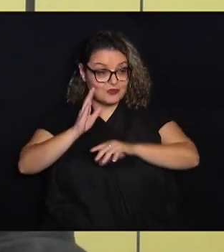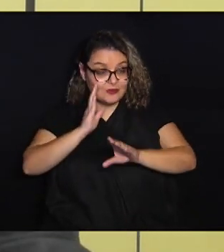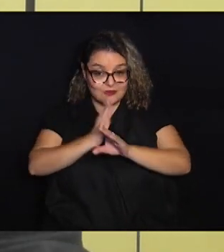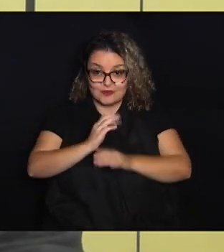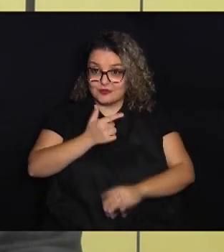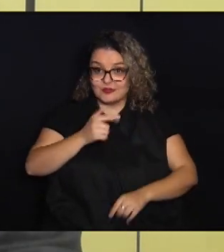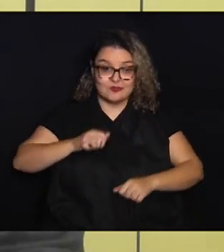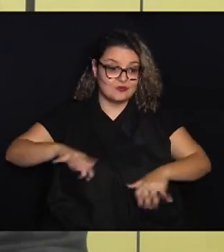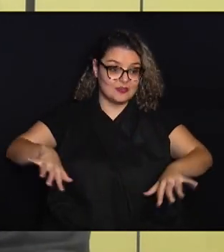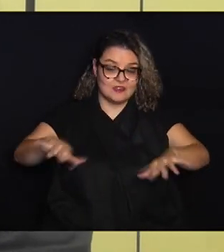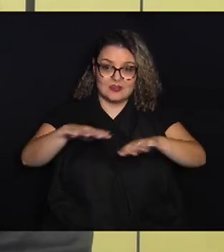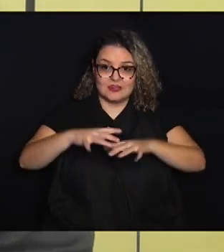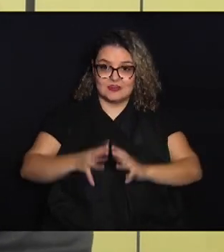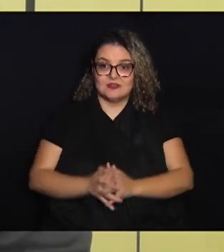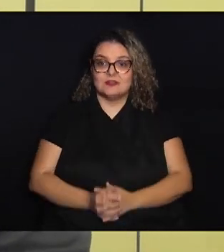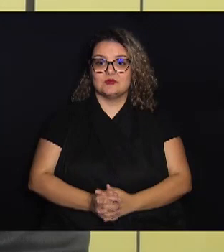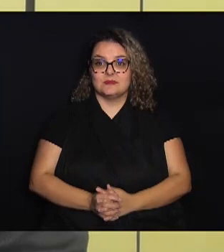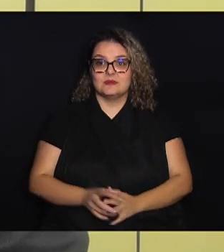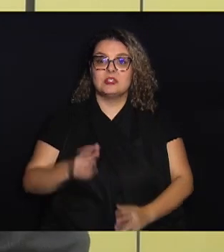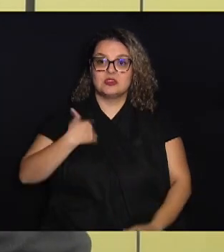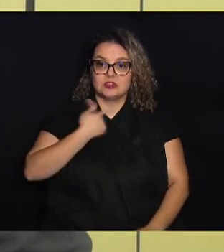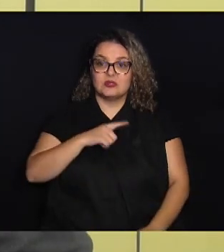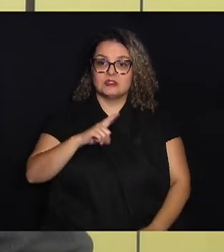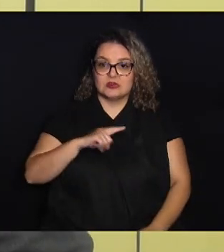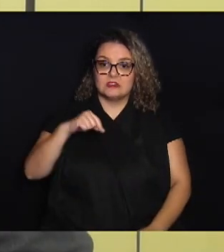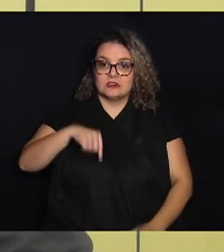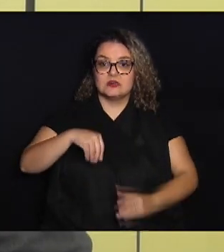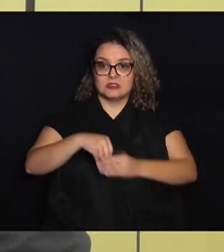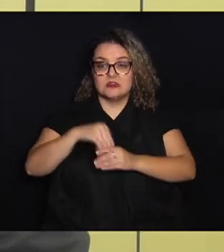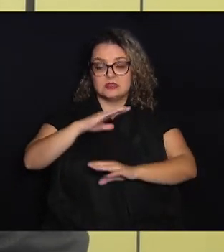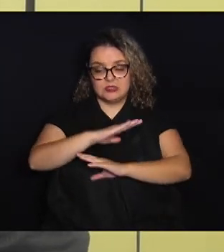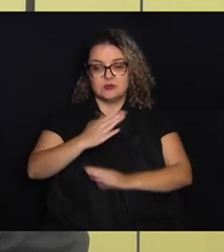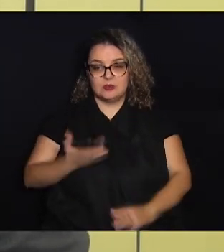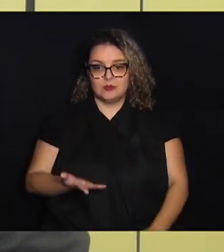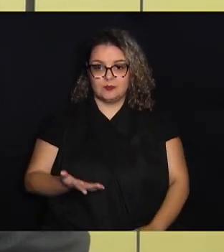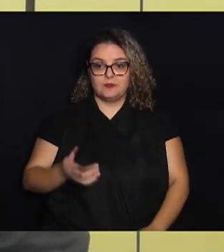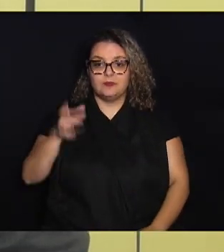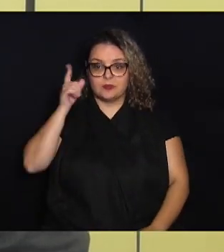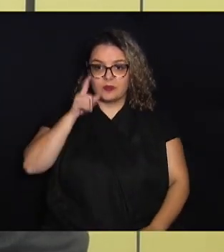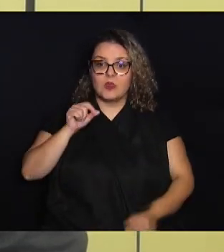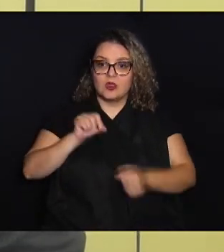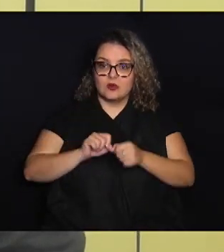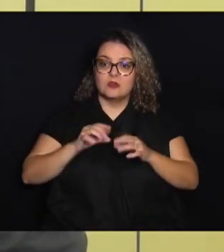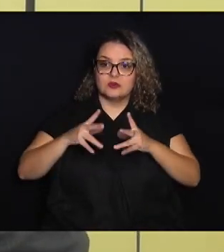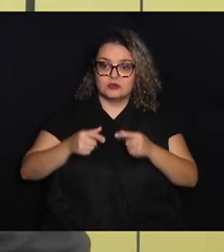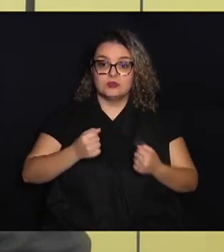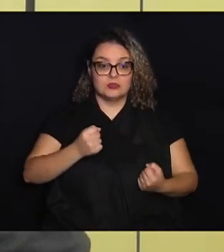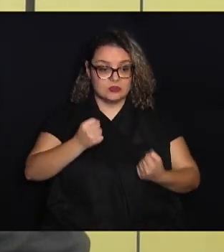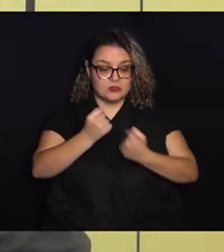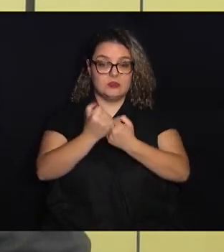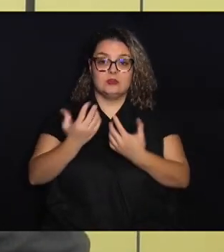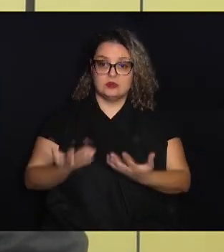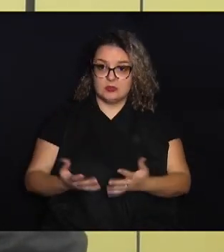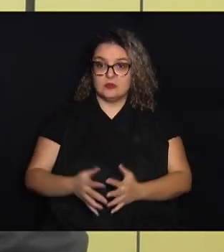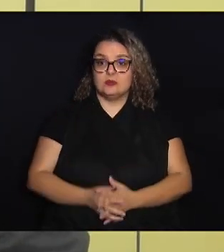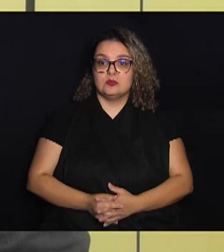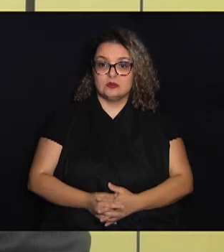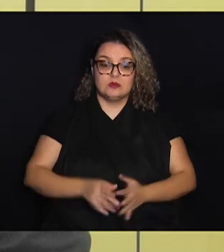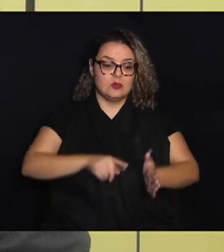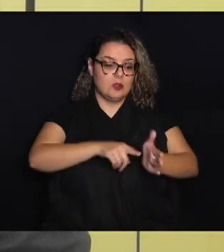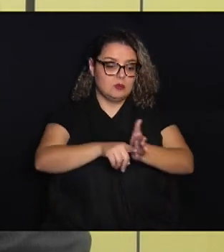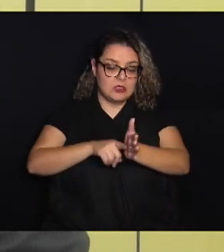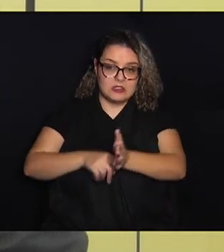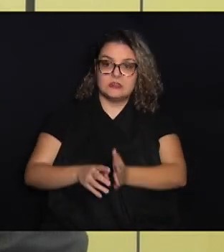em circulação, mas nós temos aqui na casa. E aí a gente consegue fazer todo esse apoio com a